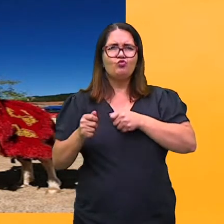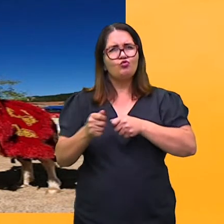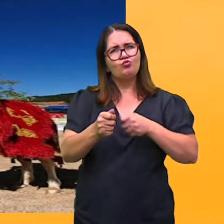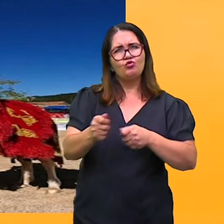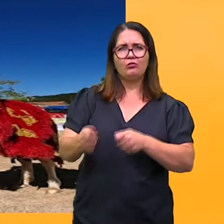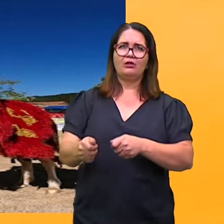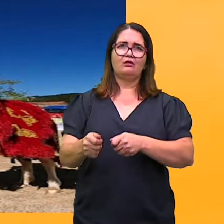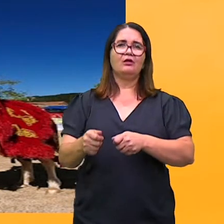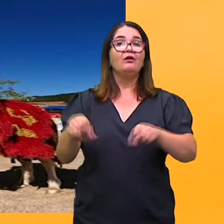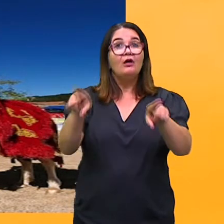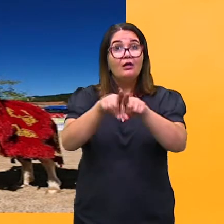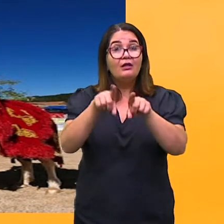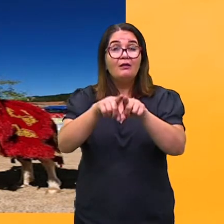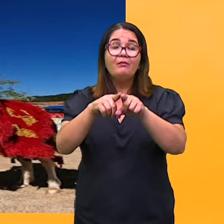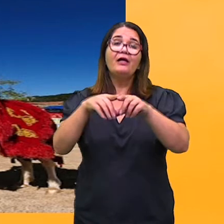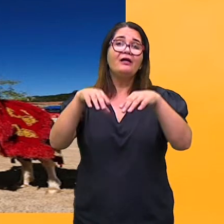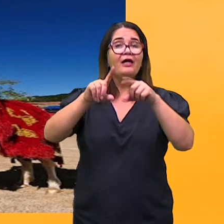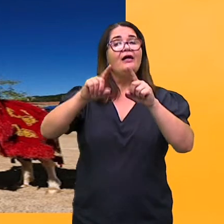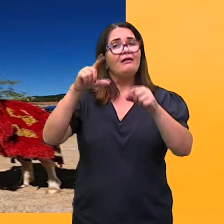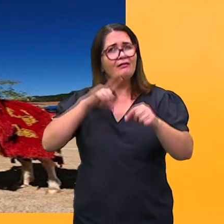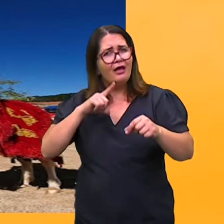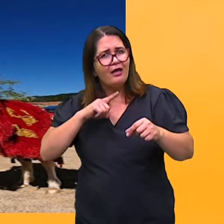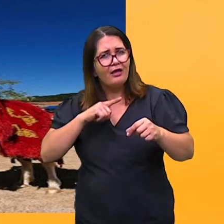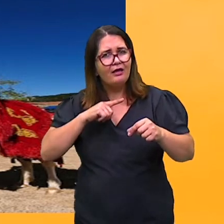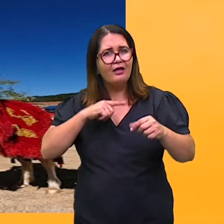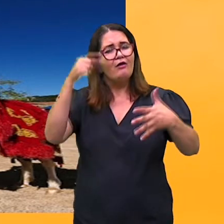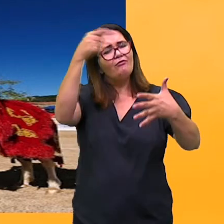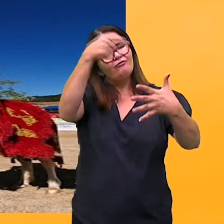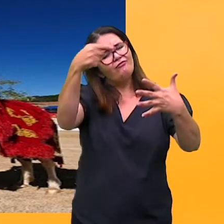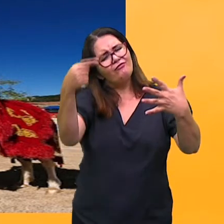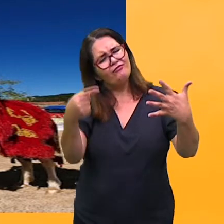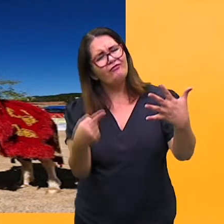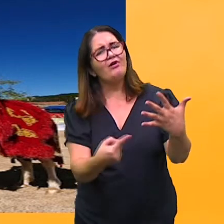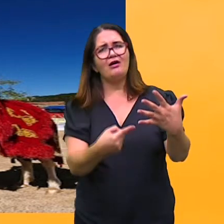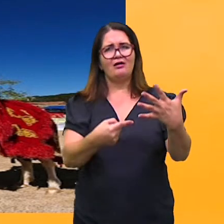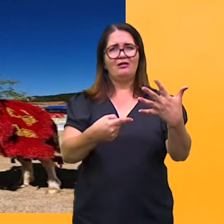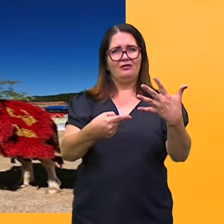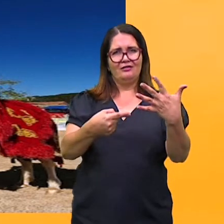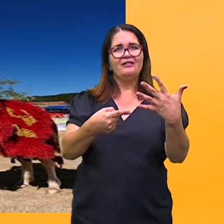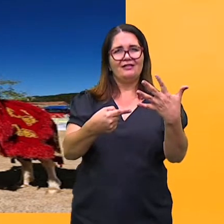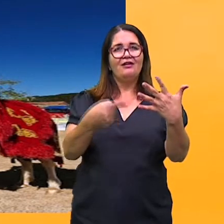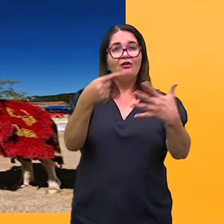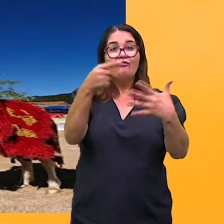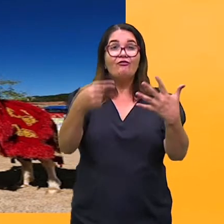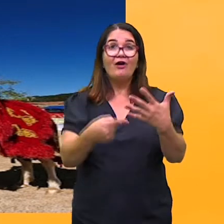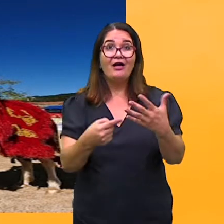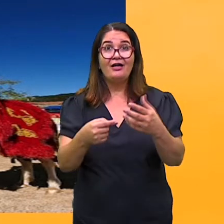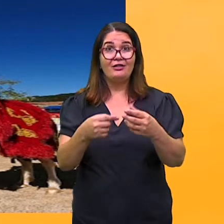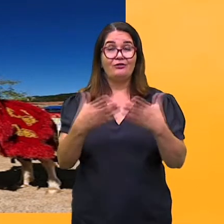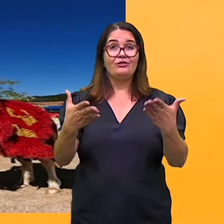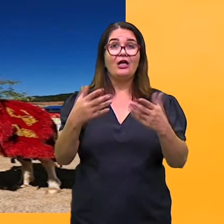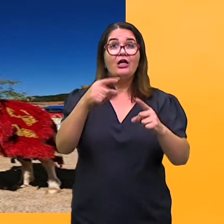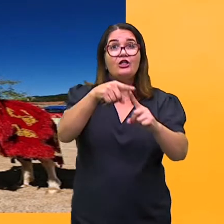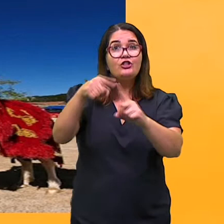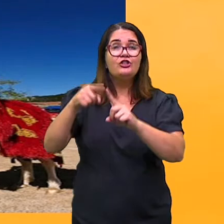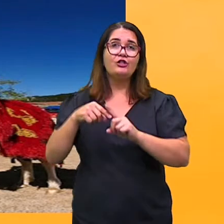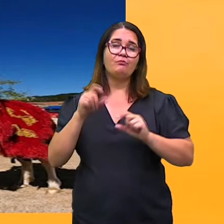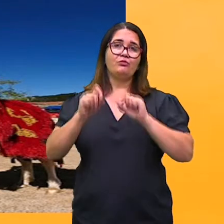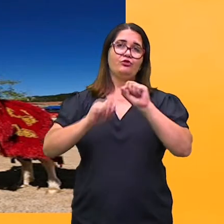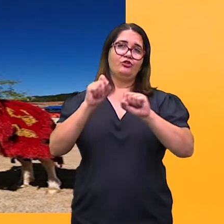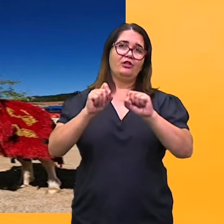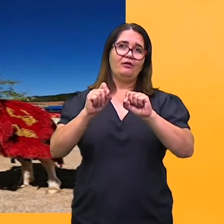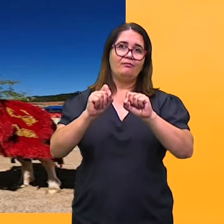é a evocação do divino sob a execução do hino do divino pela banda de música.